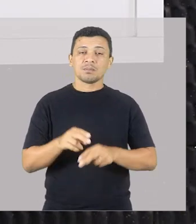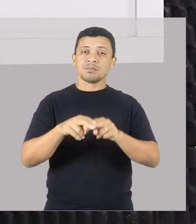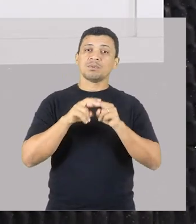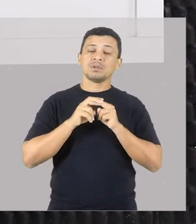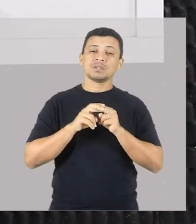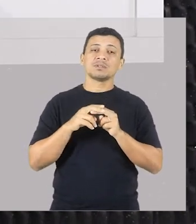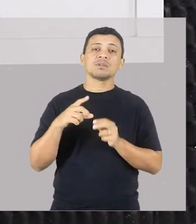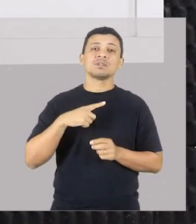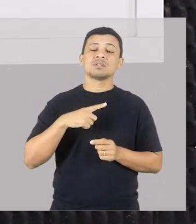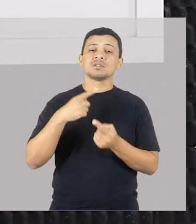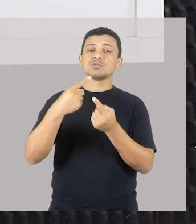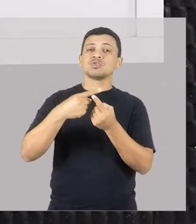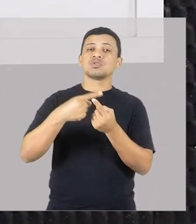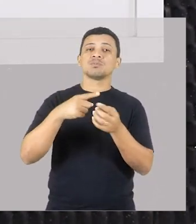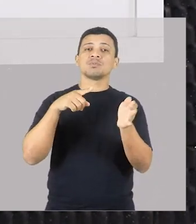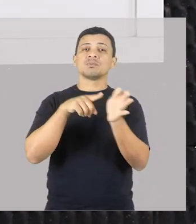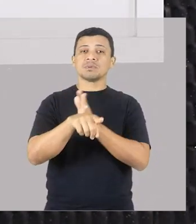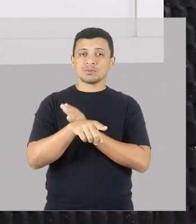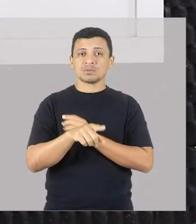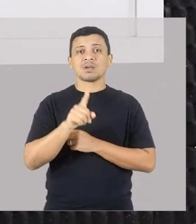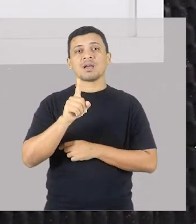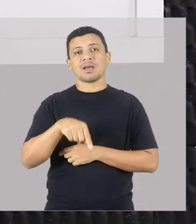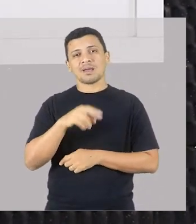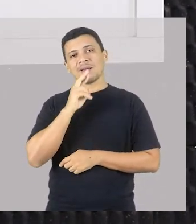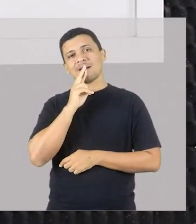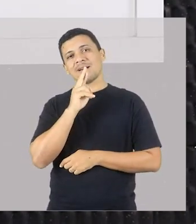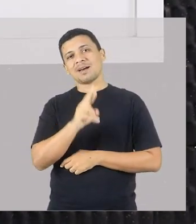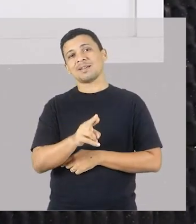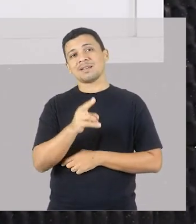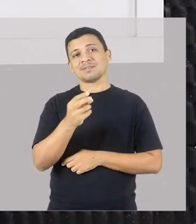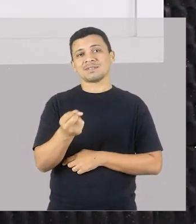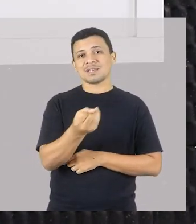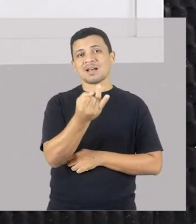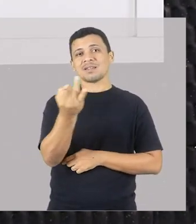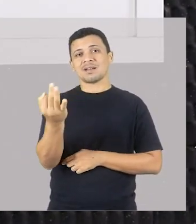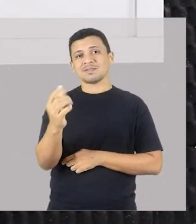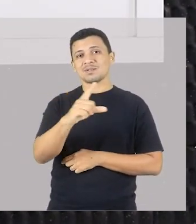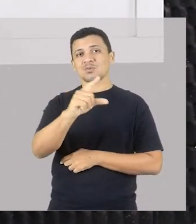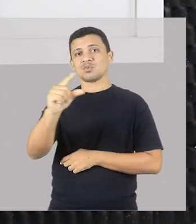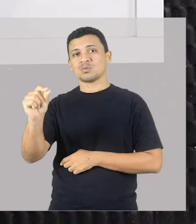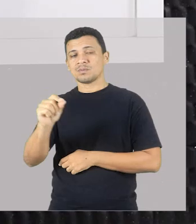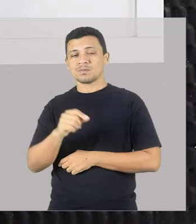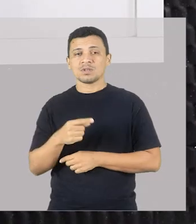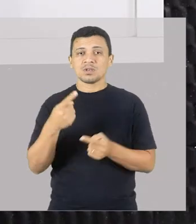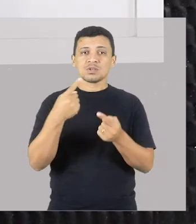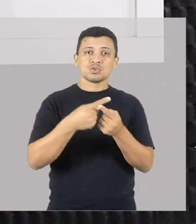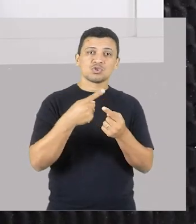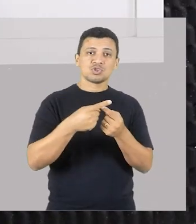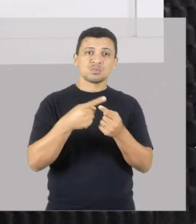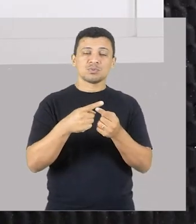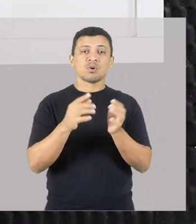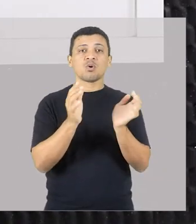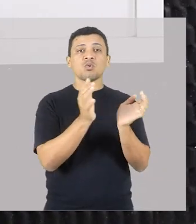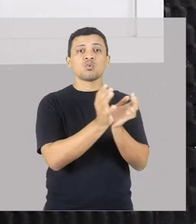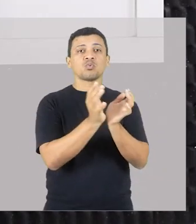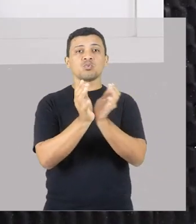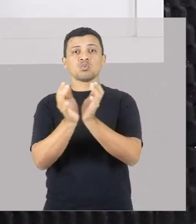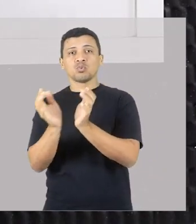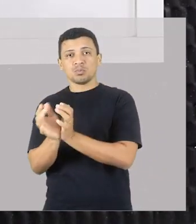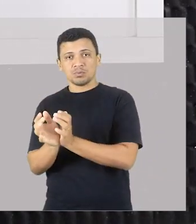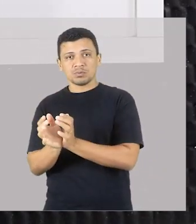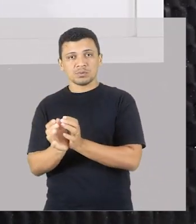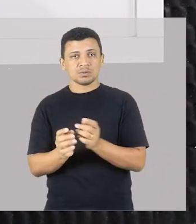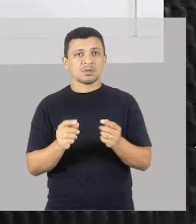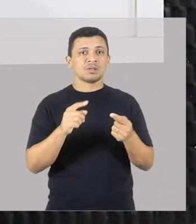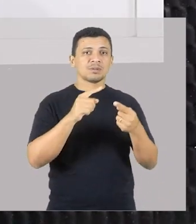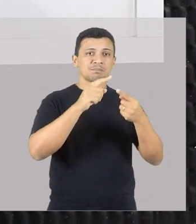é a situação que a análise combinatória resolve. Dentro dos tipos de agrupamento que existe, nós vamos falar da permutação,